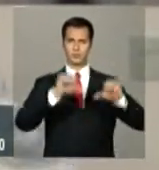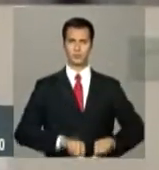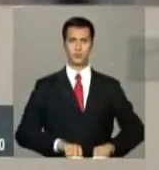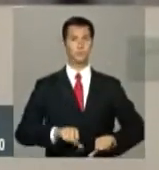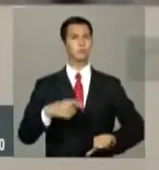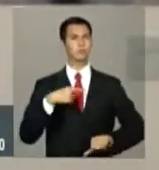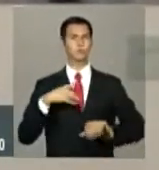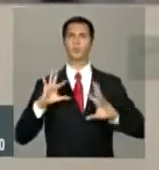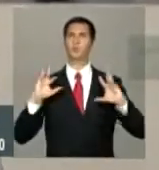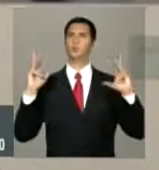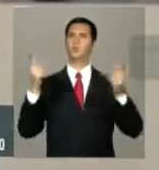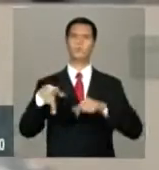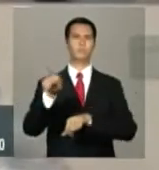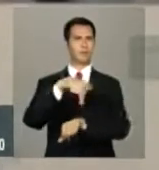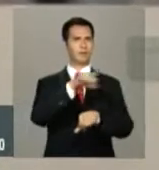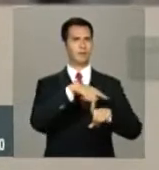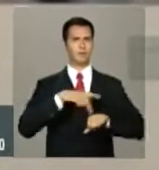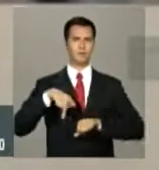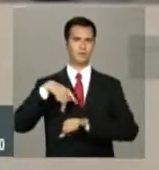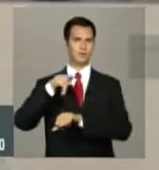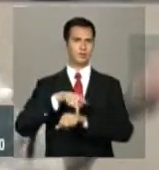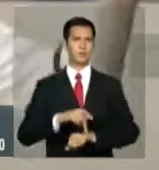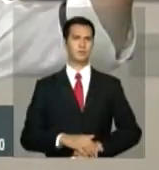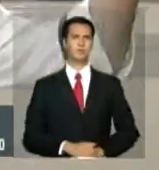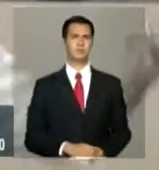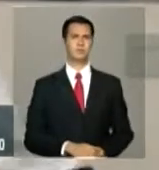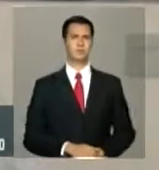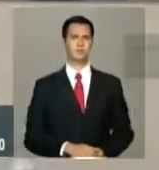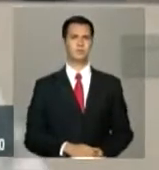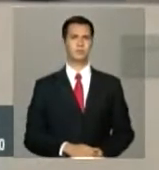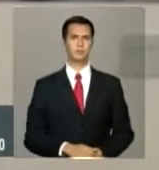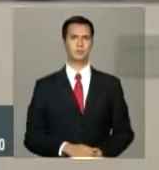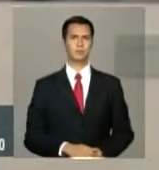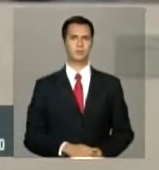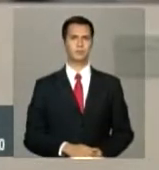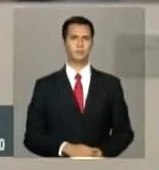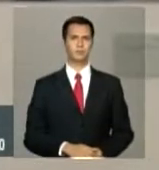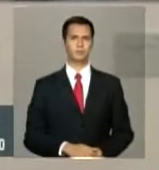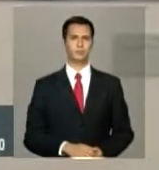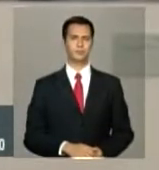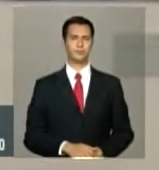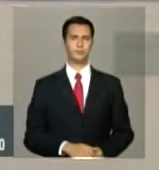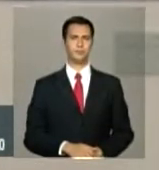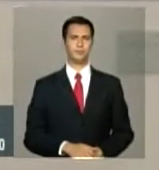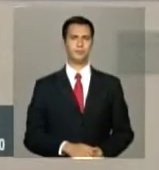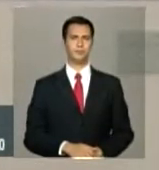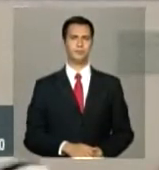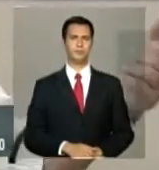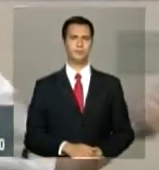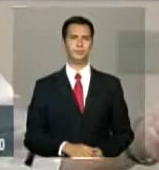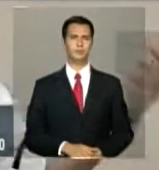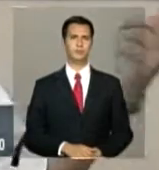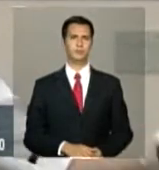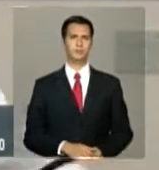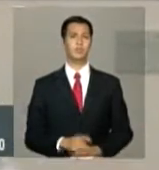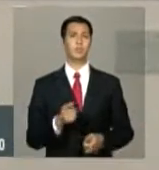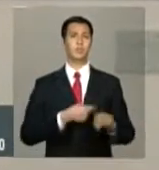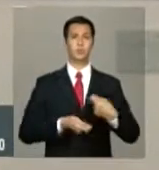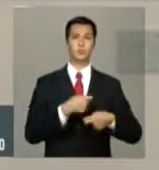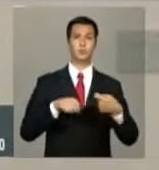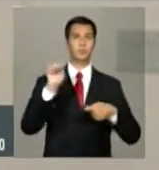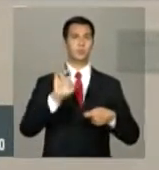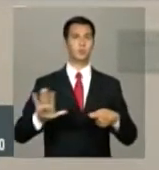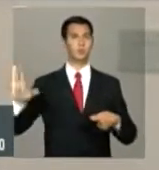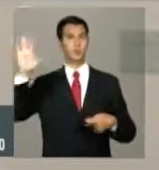os países. Você não pode ter uma queda da atividade econômica na Europa e nos